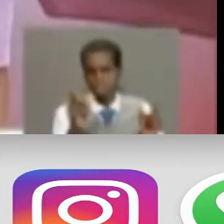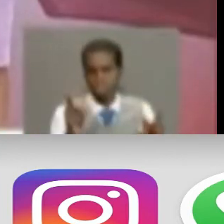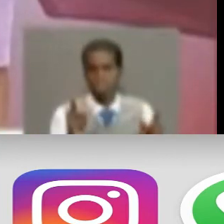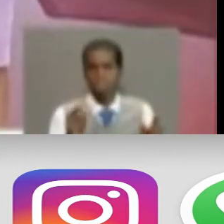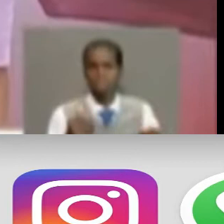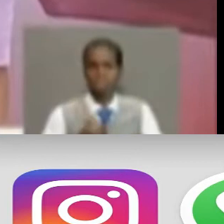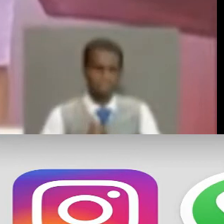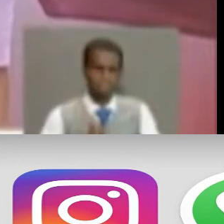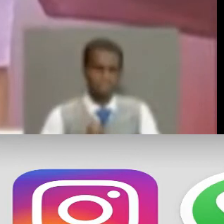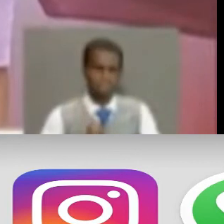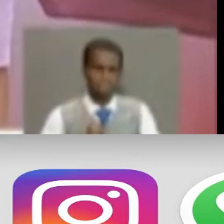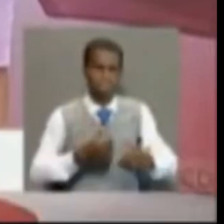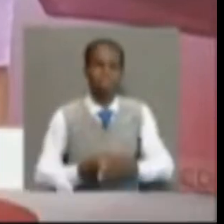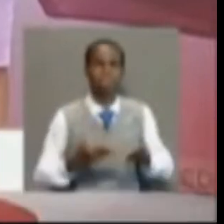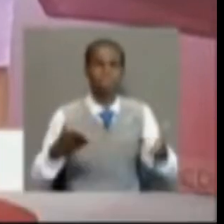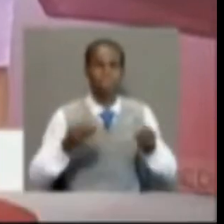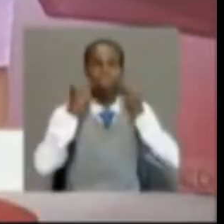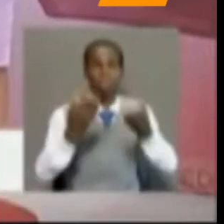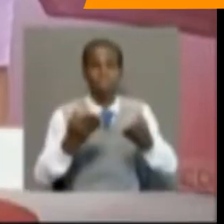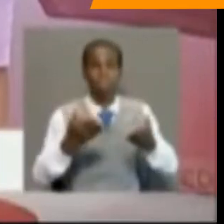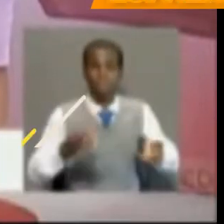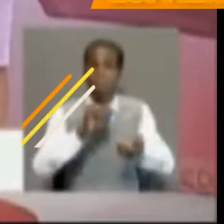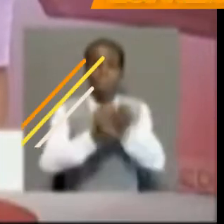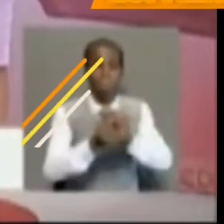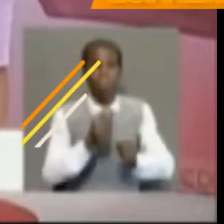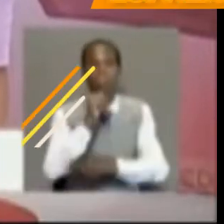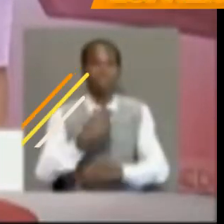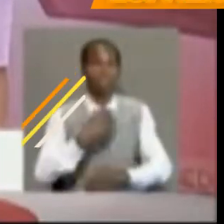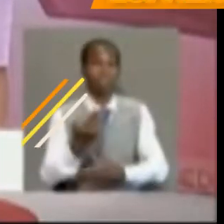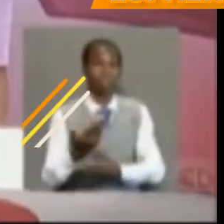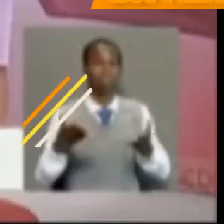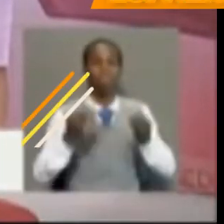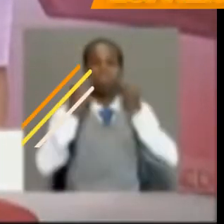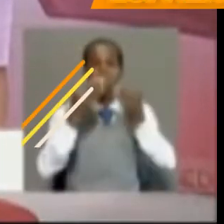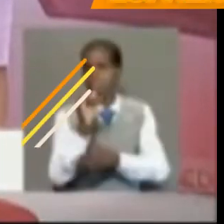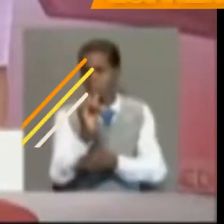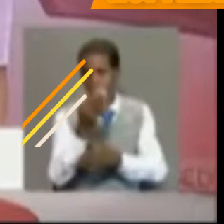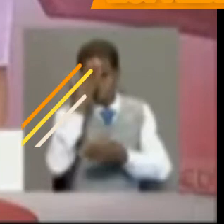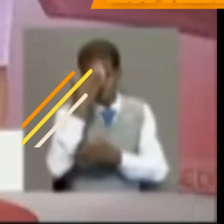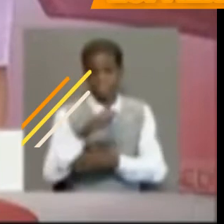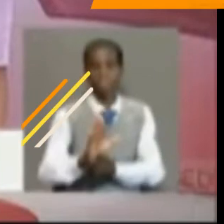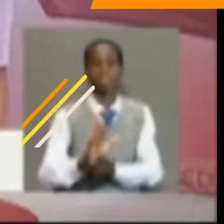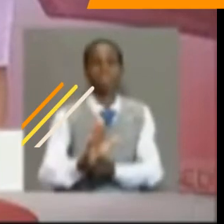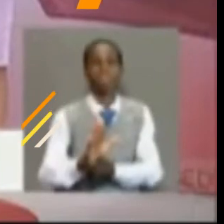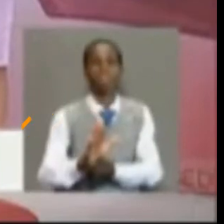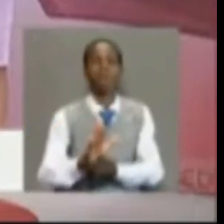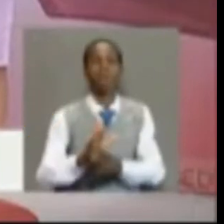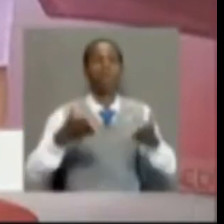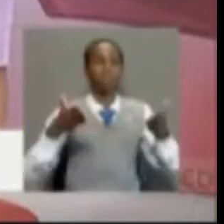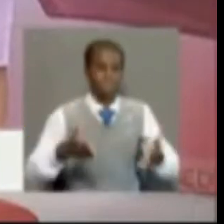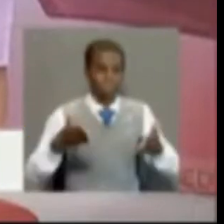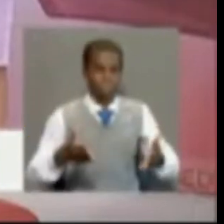Mas também podia ser, se fosse o caso. Sim, angolano, não há problema nenhum em relação a isto. Se não acho certo, eu posso defender. Você pode ficar descansado. Certo.